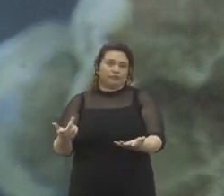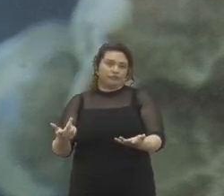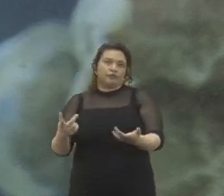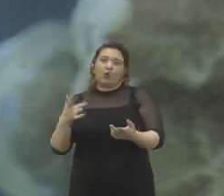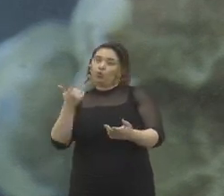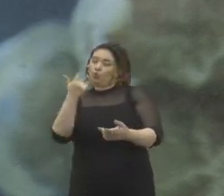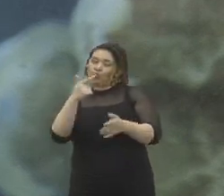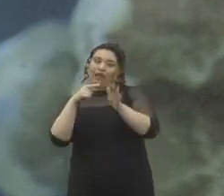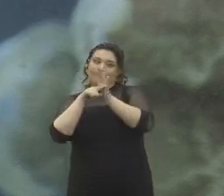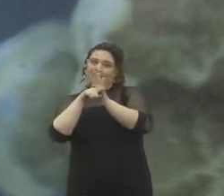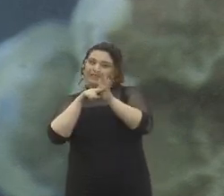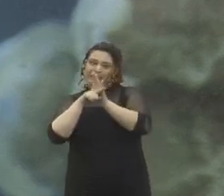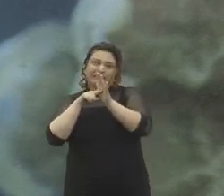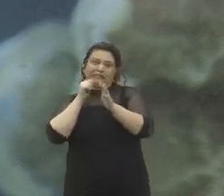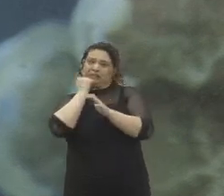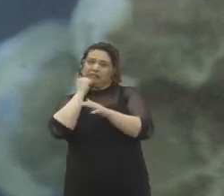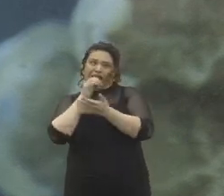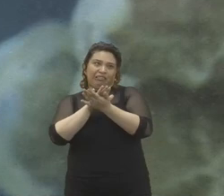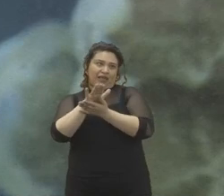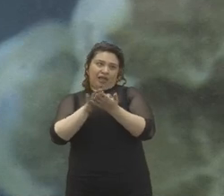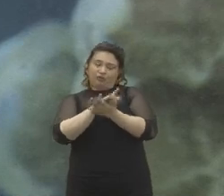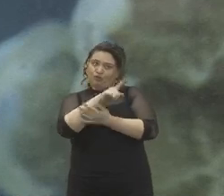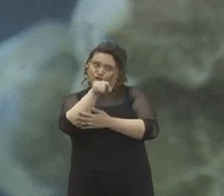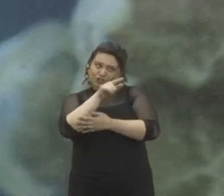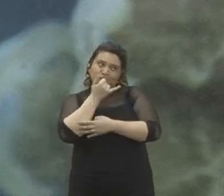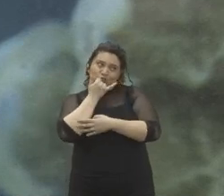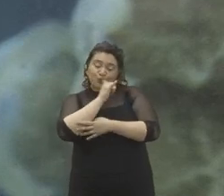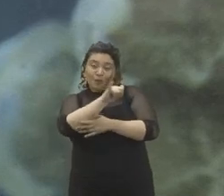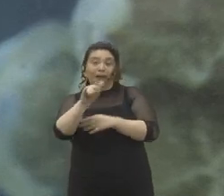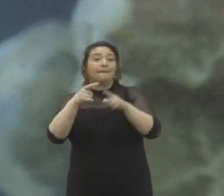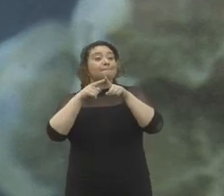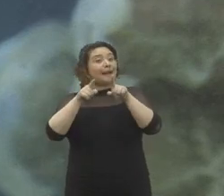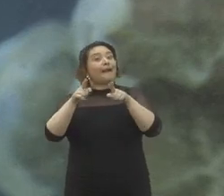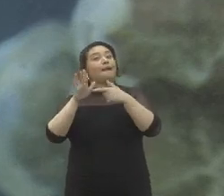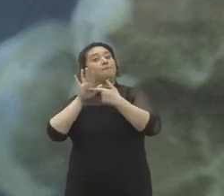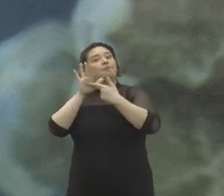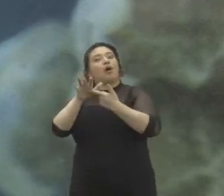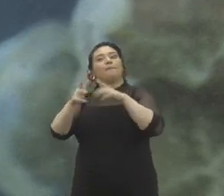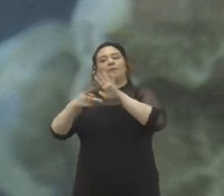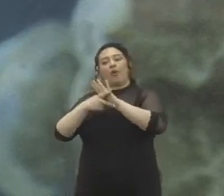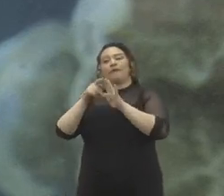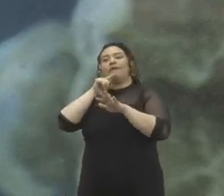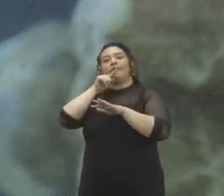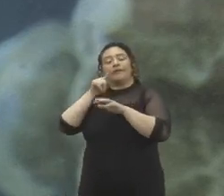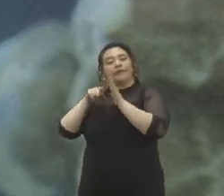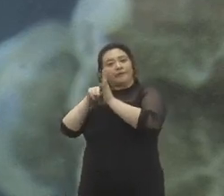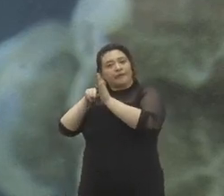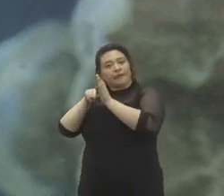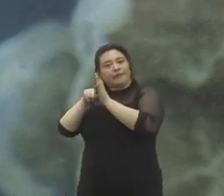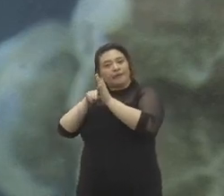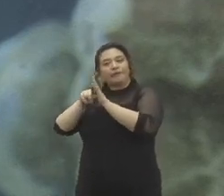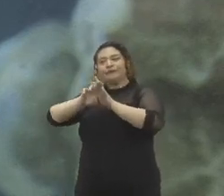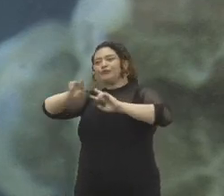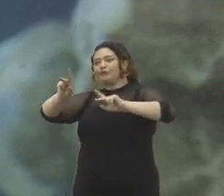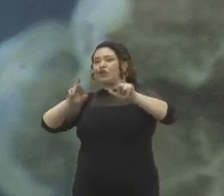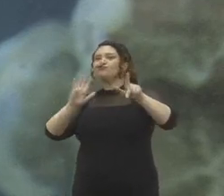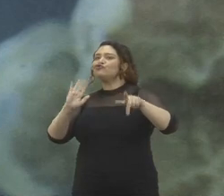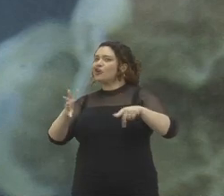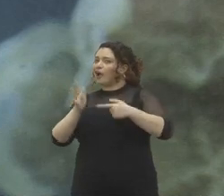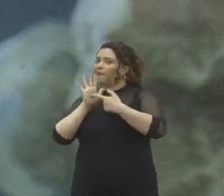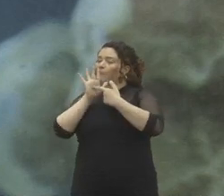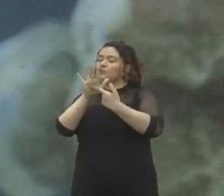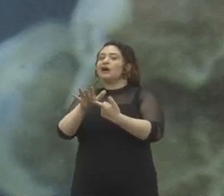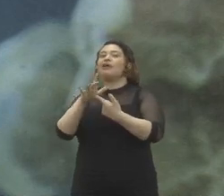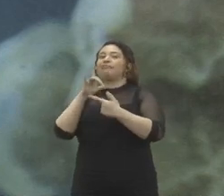Gente vocês vão me desculpar mas isso reflete aquilo que os cientistas vê dizendo que existe um processo